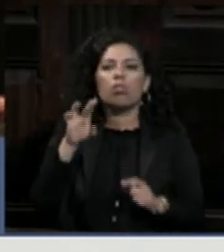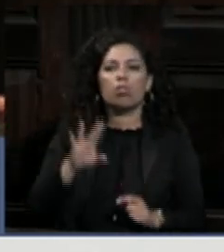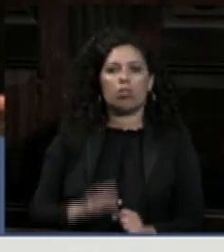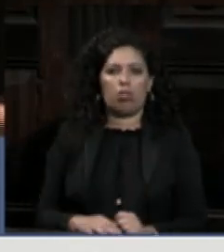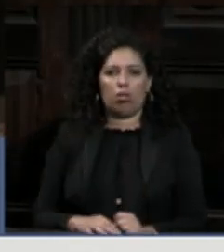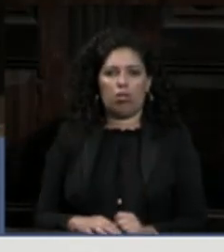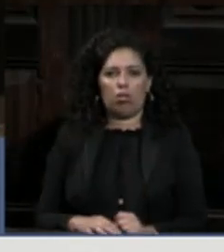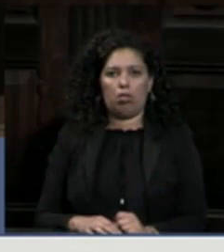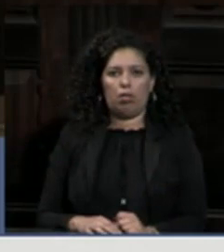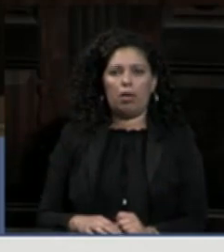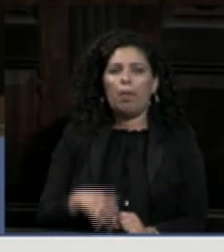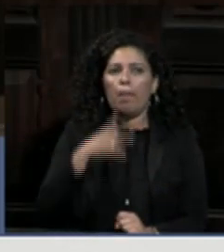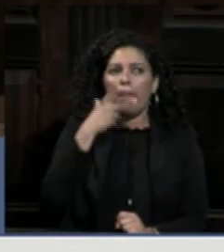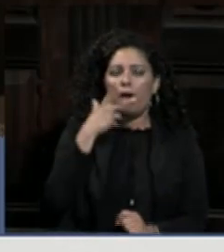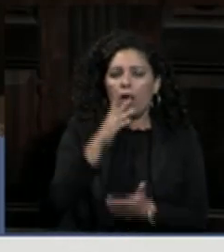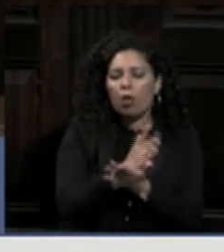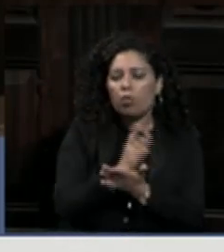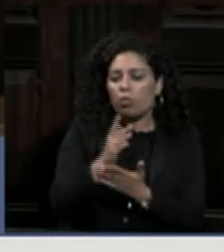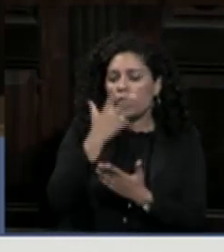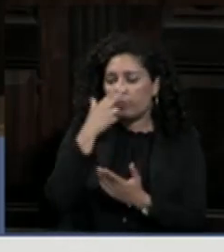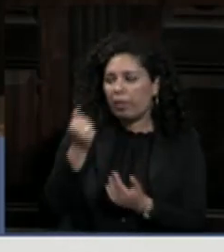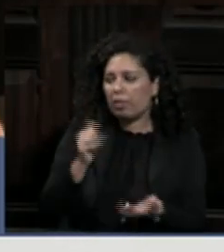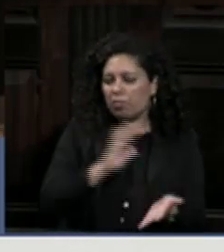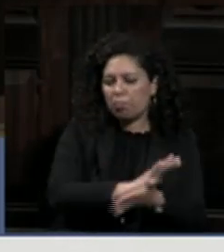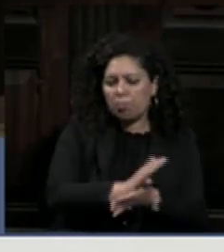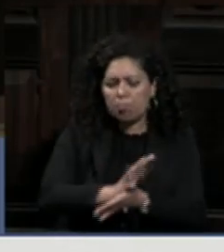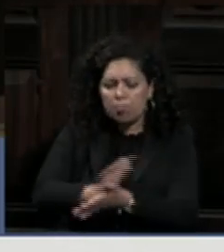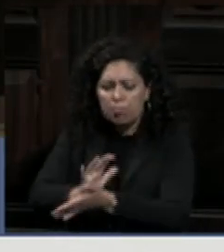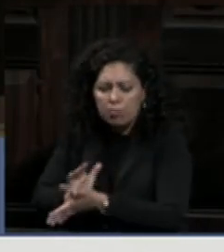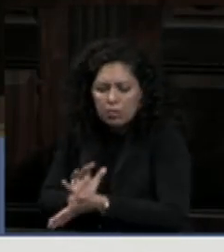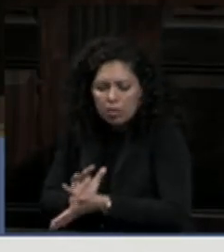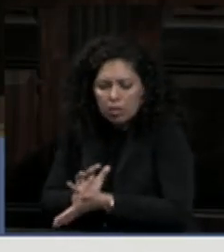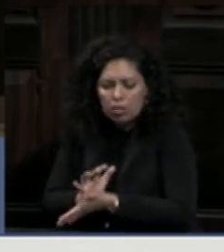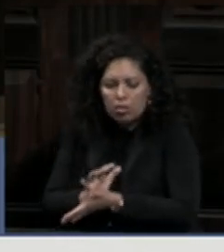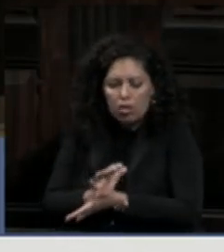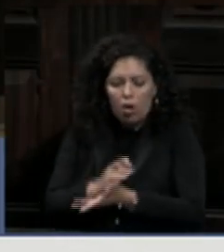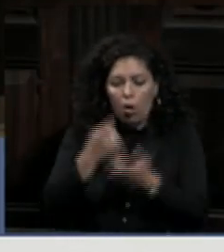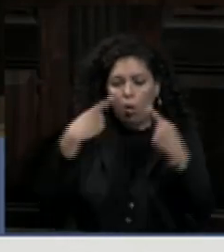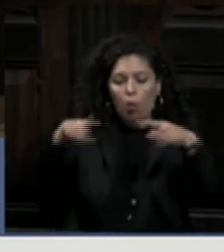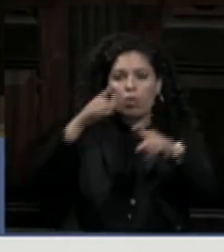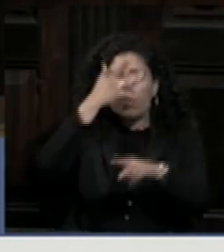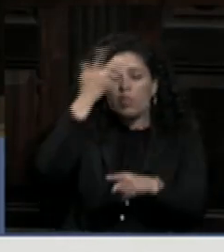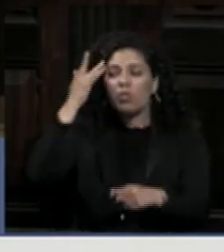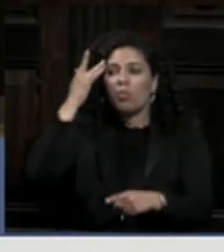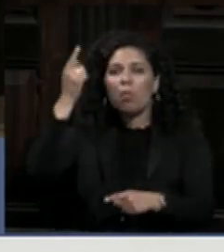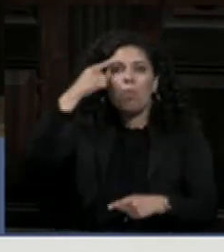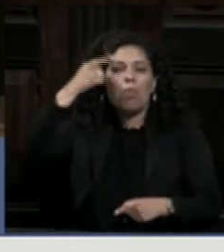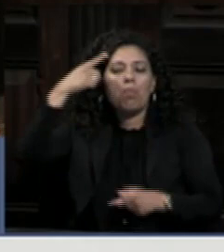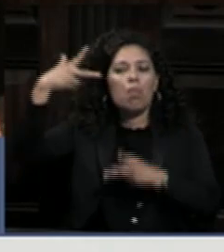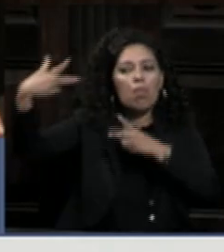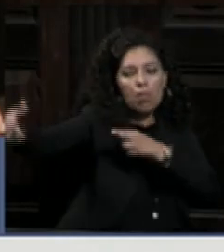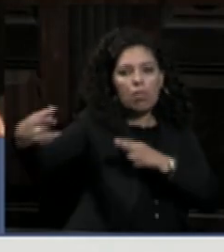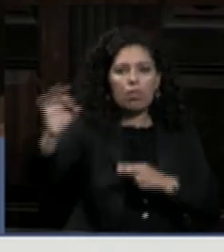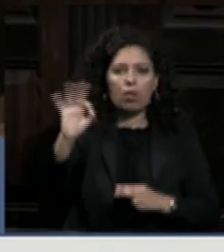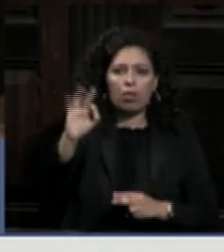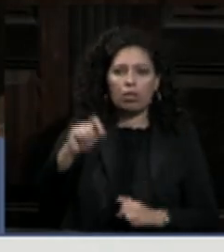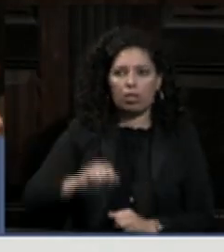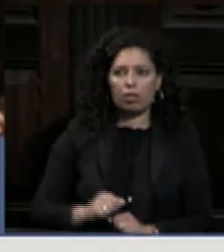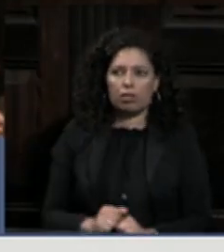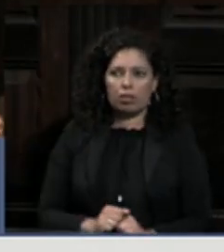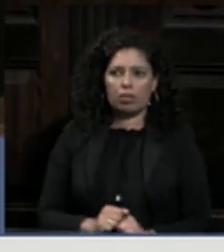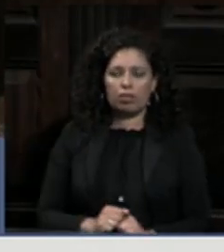discriminar aqueles que não pensam igual assim vide